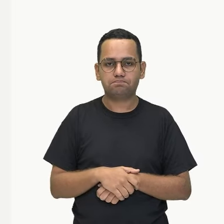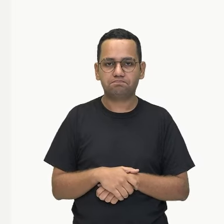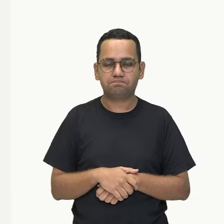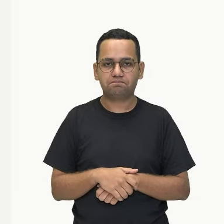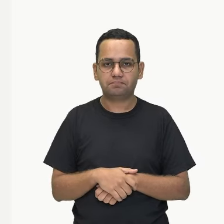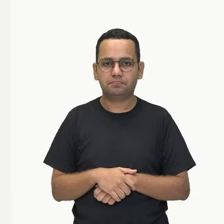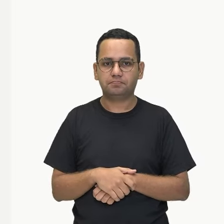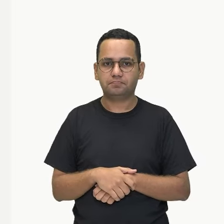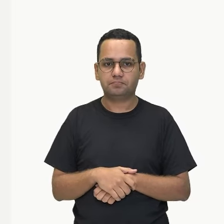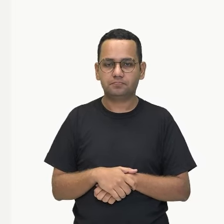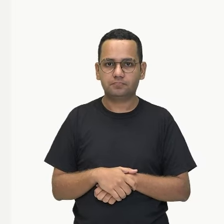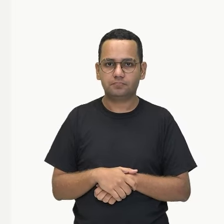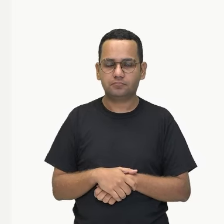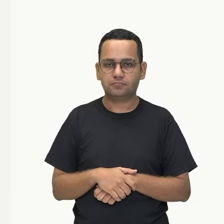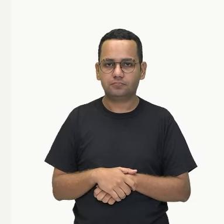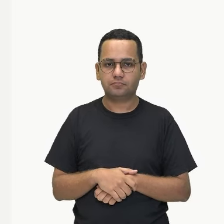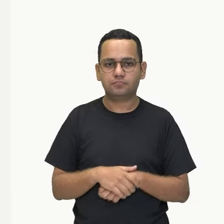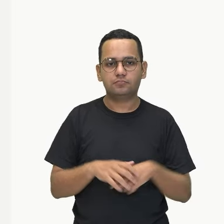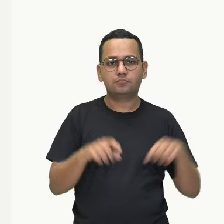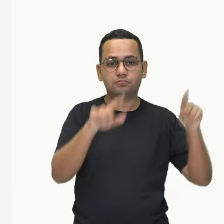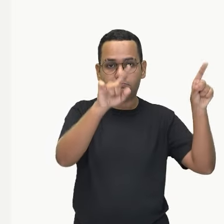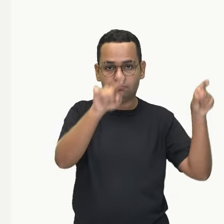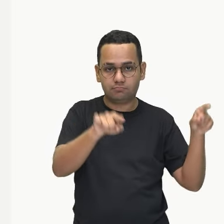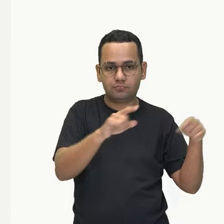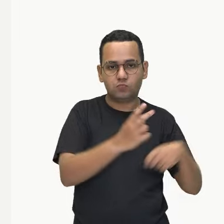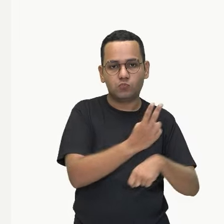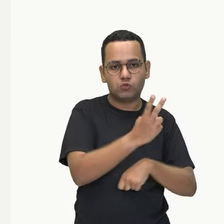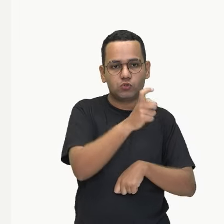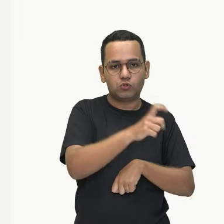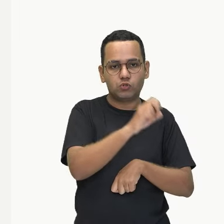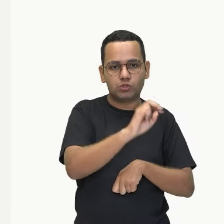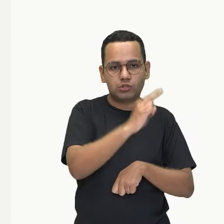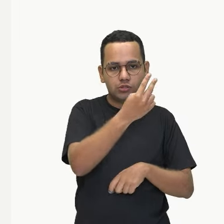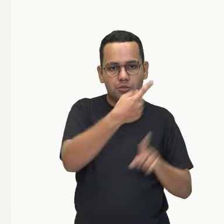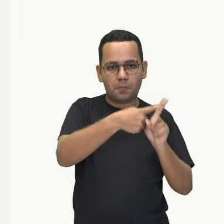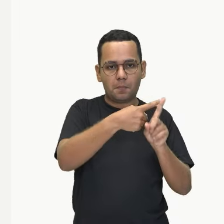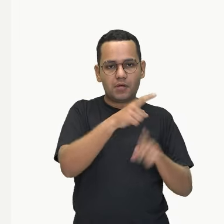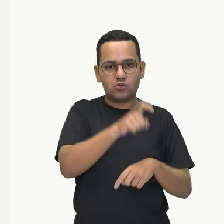Olha aí, meu primeiro polinômio, apenas